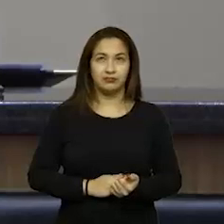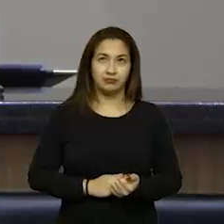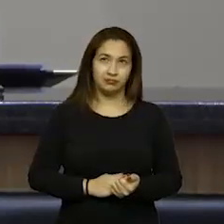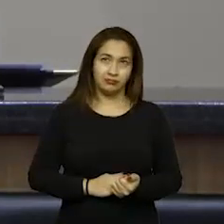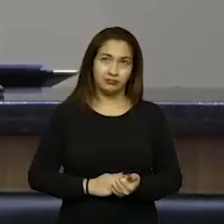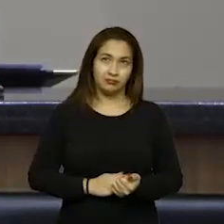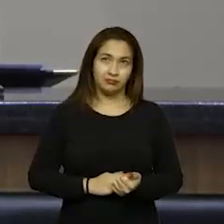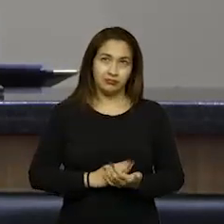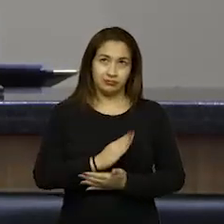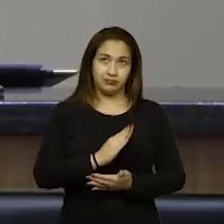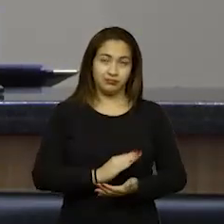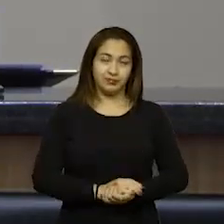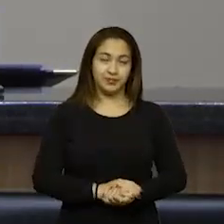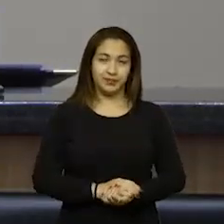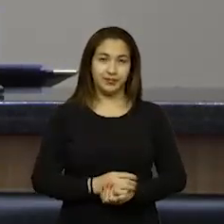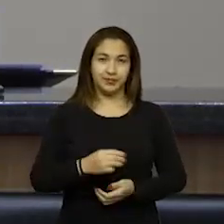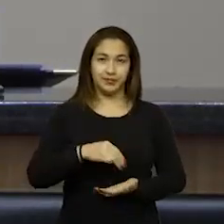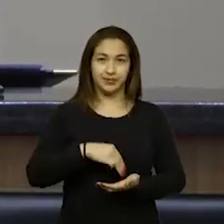Moção